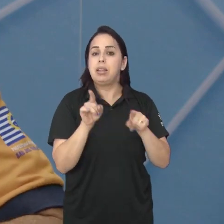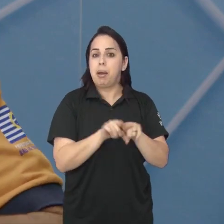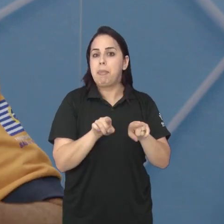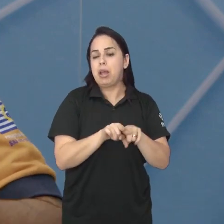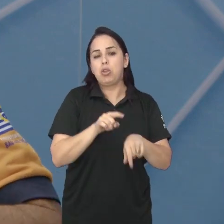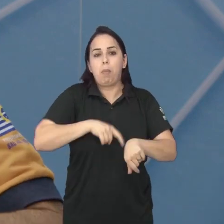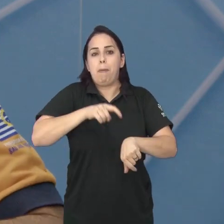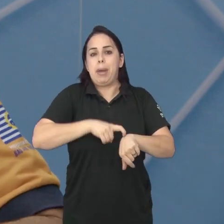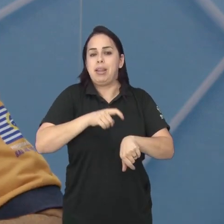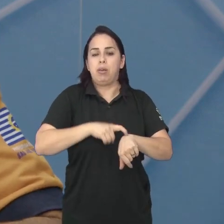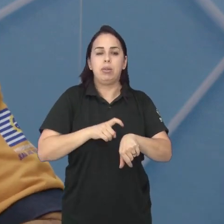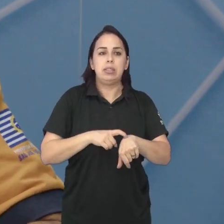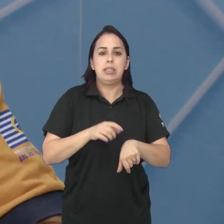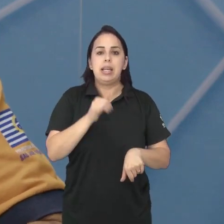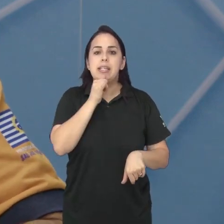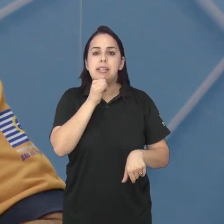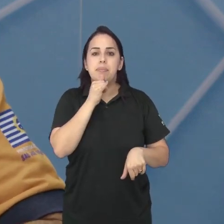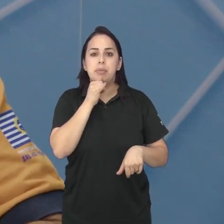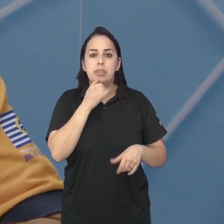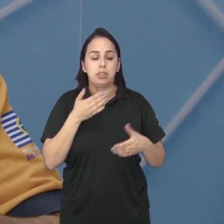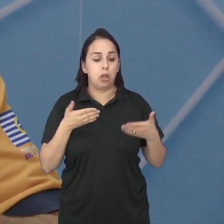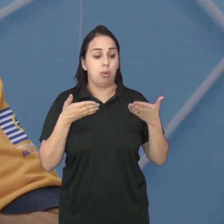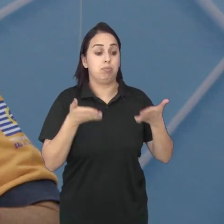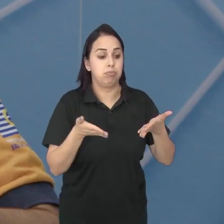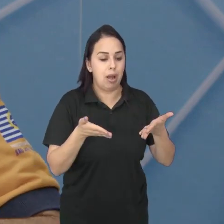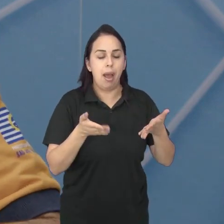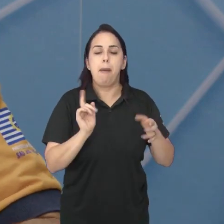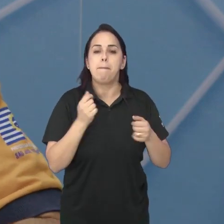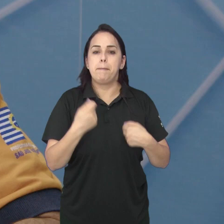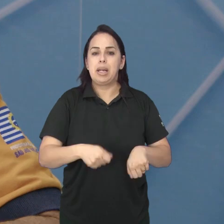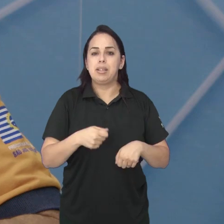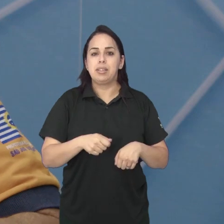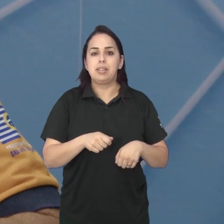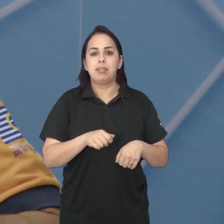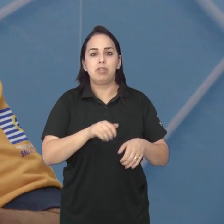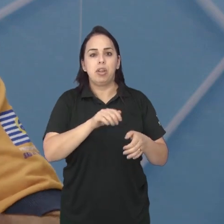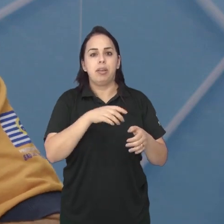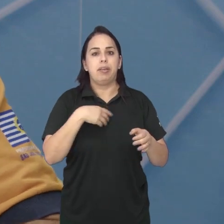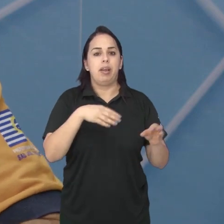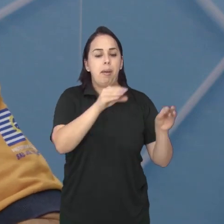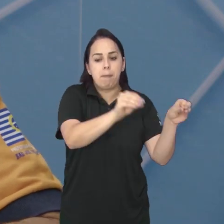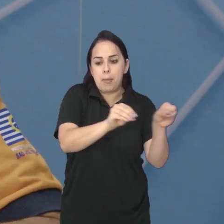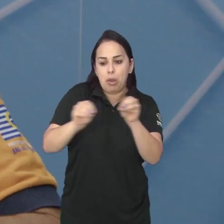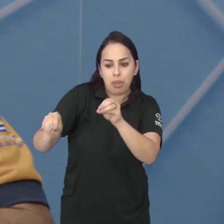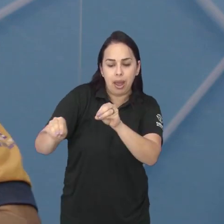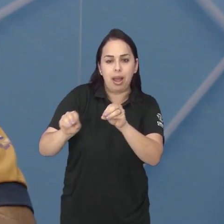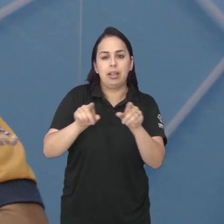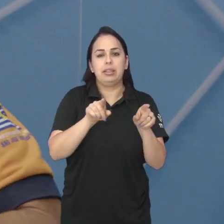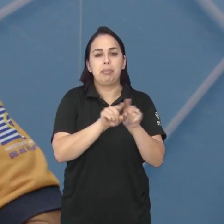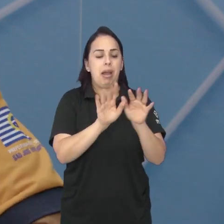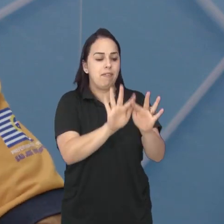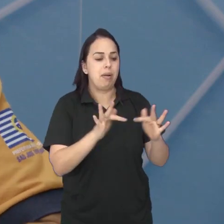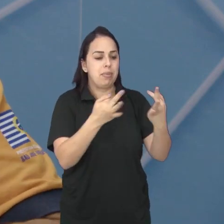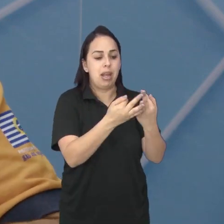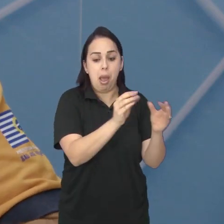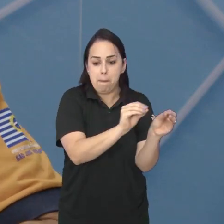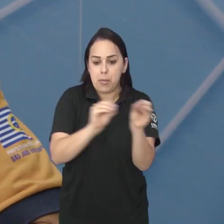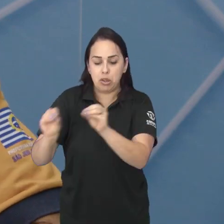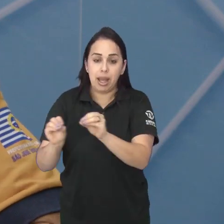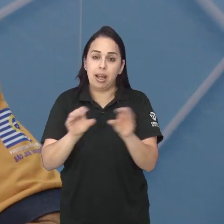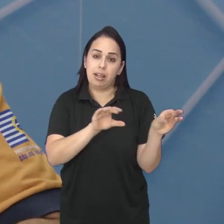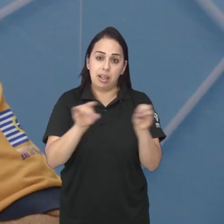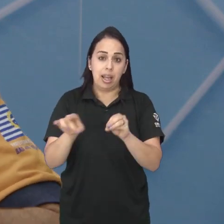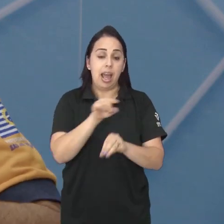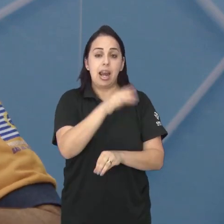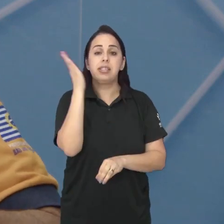também até no momento de se você chegar e tiver que fazer uma interferência, ou seja, uma remoção, fazer uma retirada de famílias de um local, por